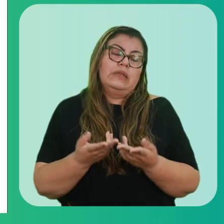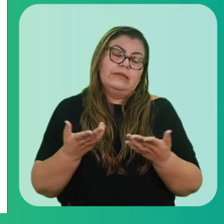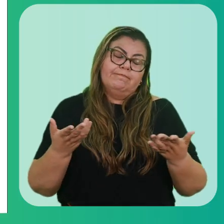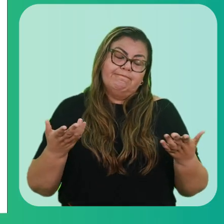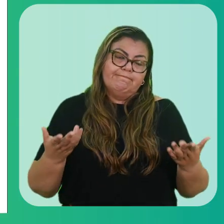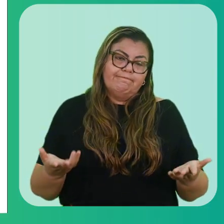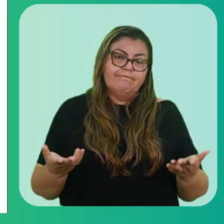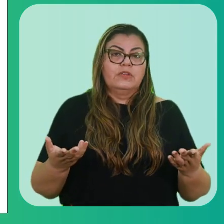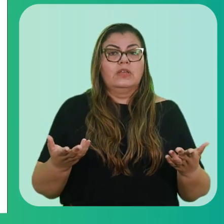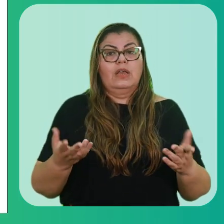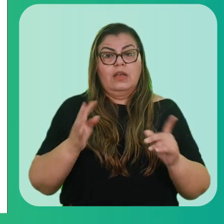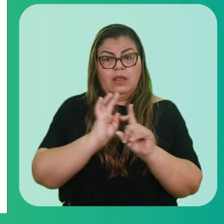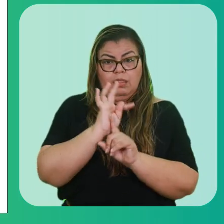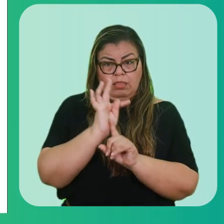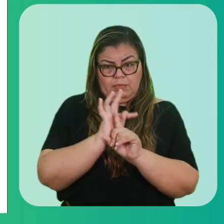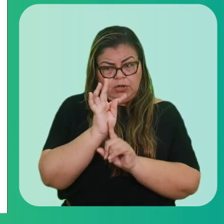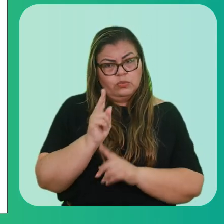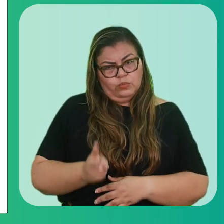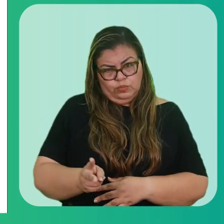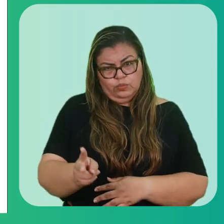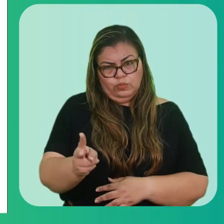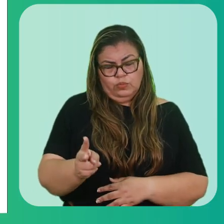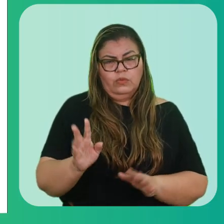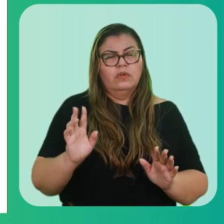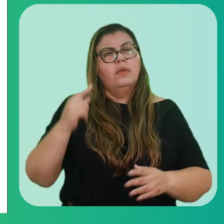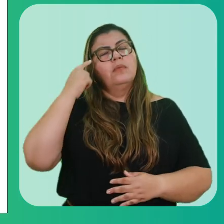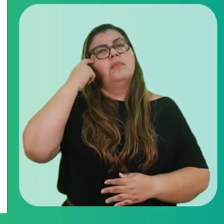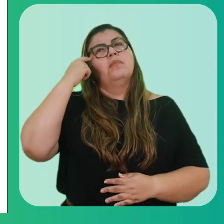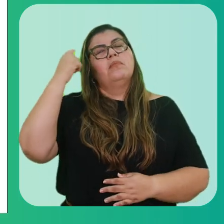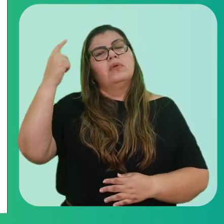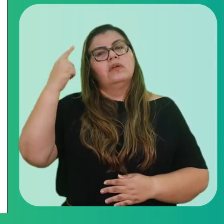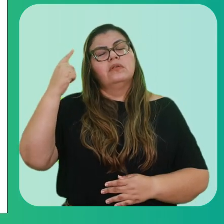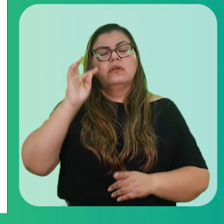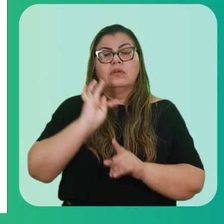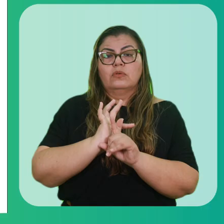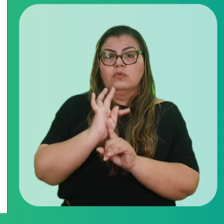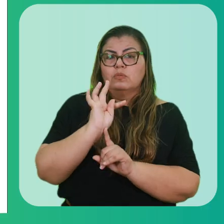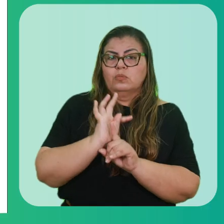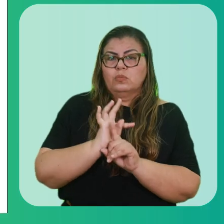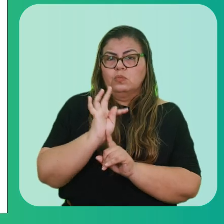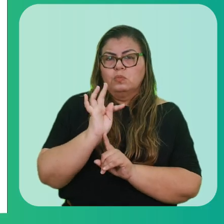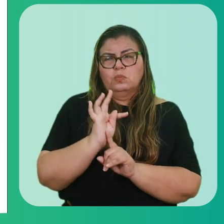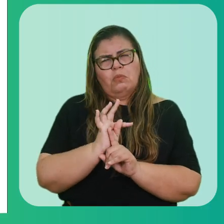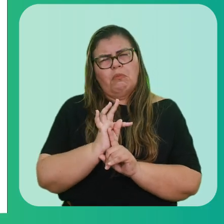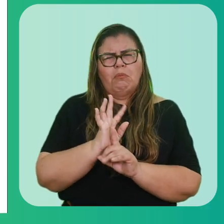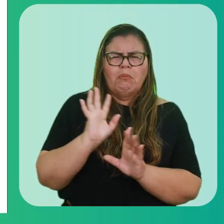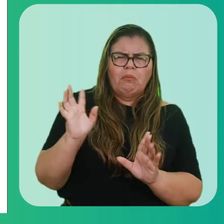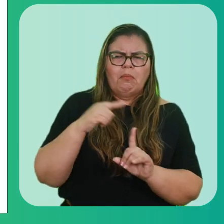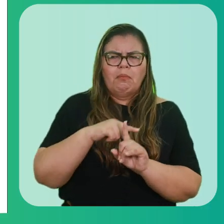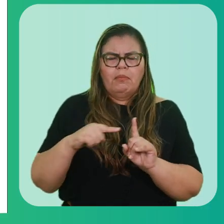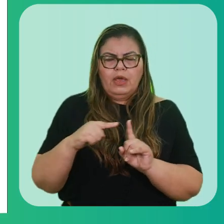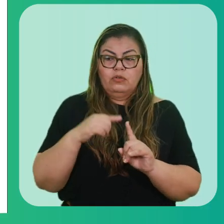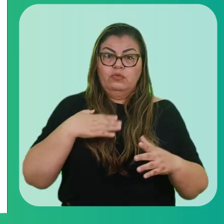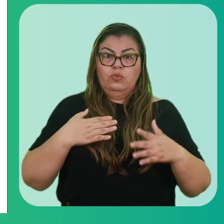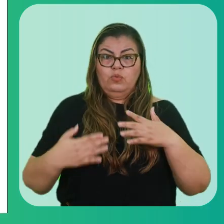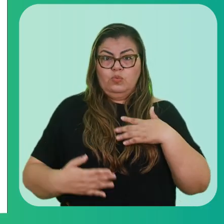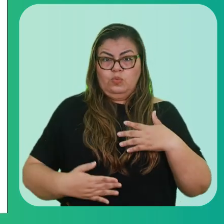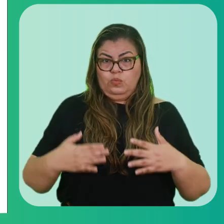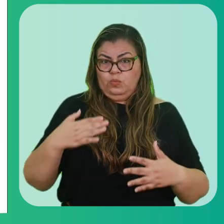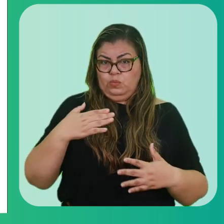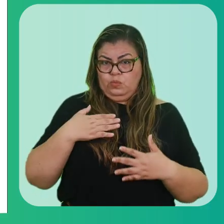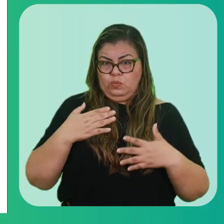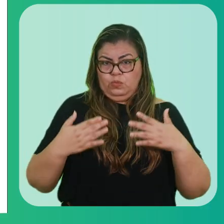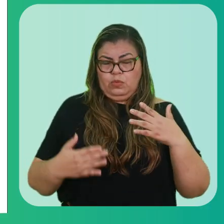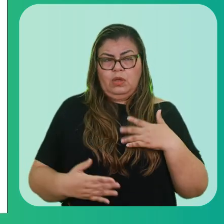gente pode admitir que a temperatura é constante. Nós estamos pensando na temperatura média corporal, e